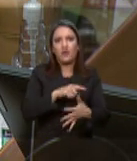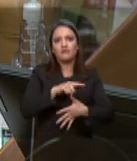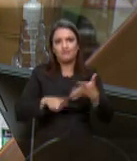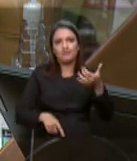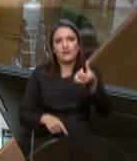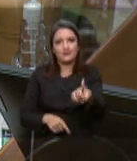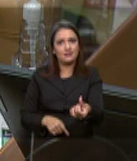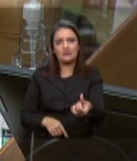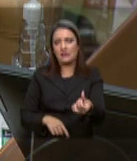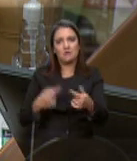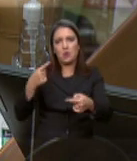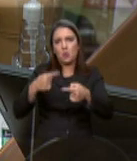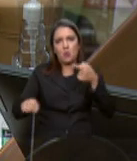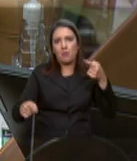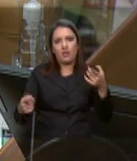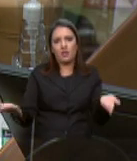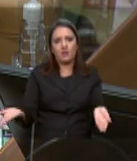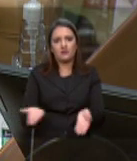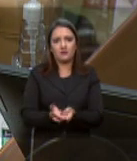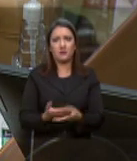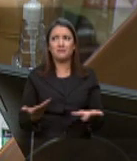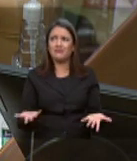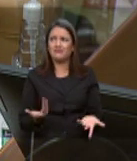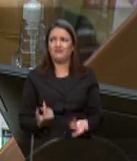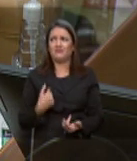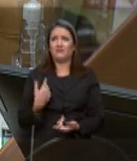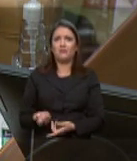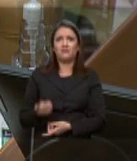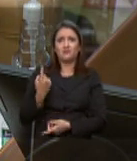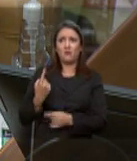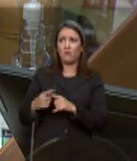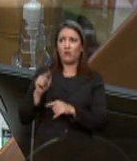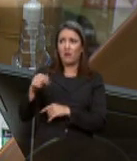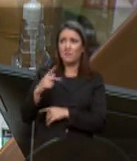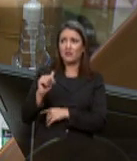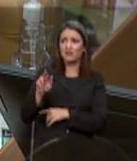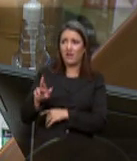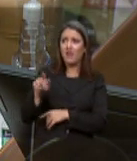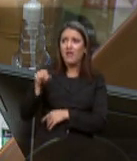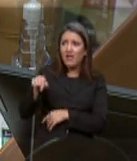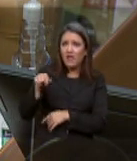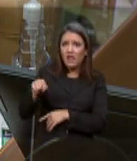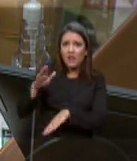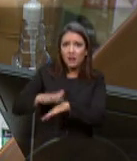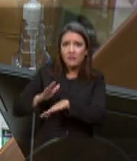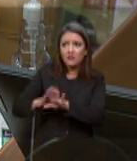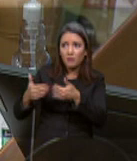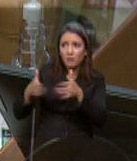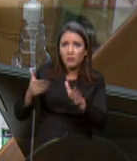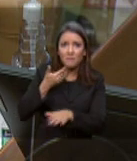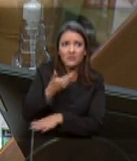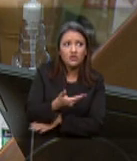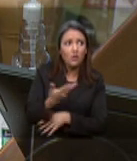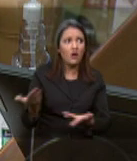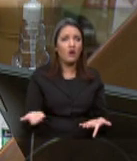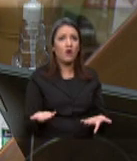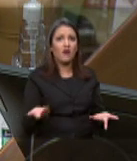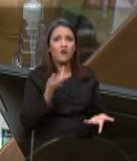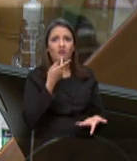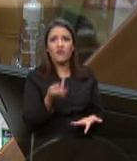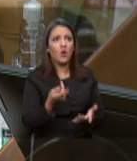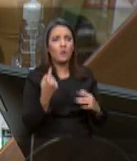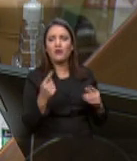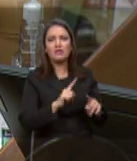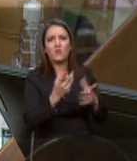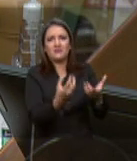minha surpresa, numa ação de que o próprio Procurador-Geral é autor, houve parecer contra. E, se fosse